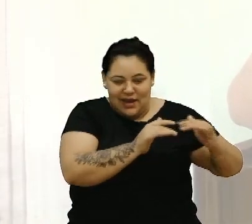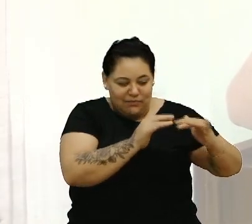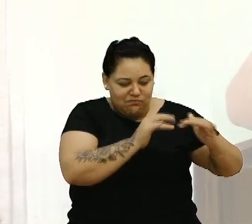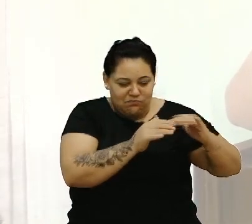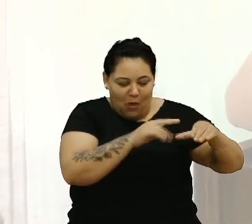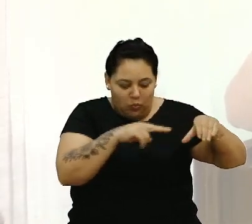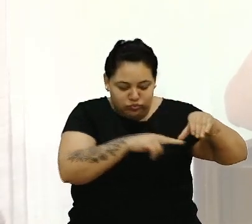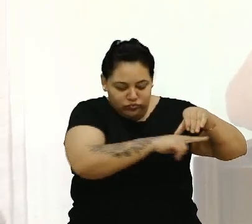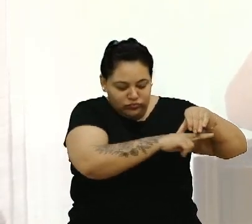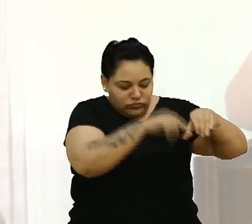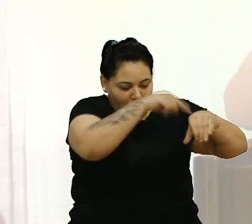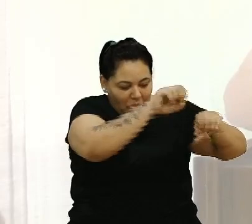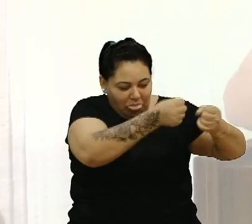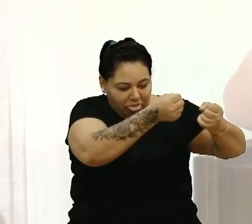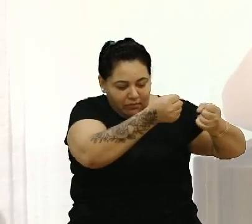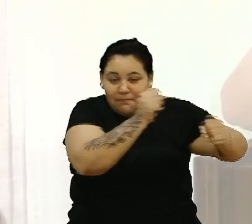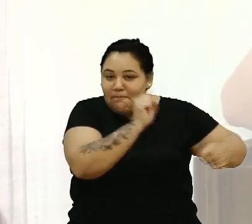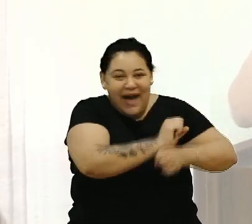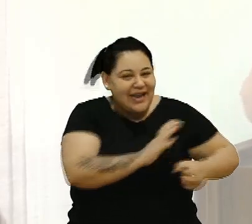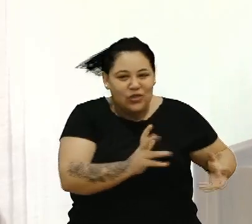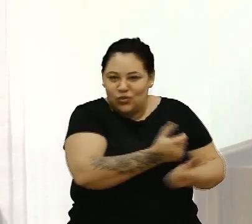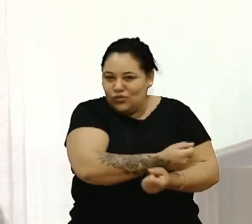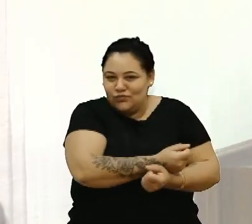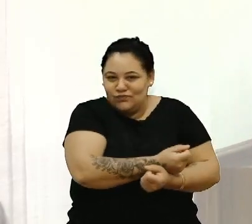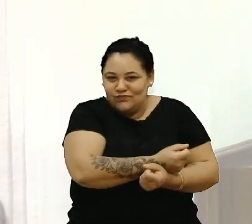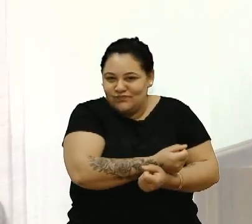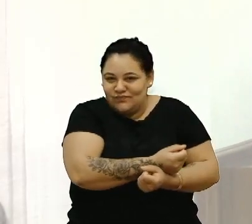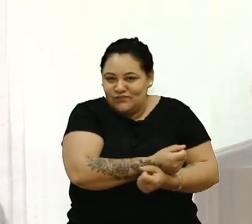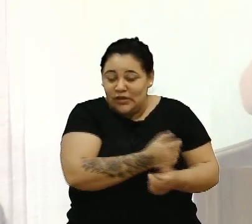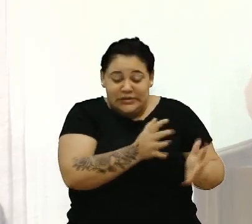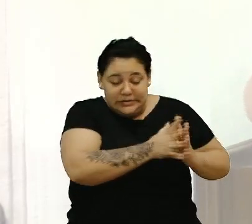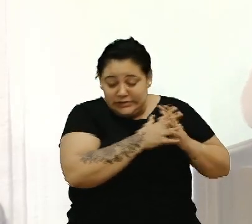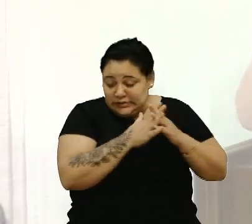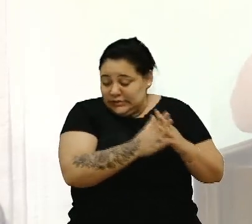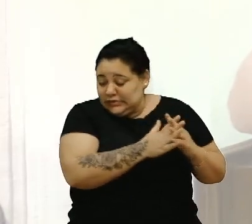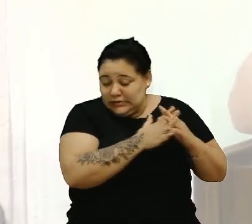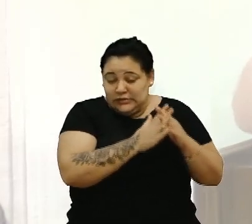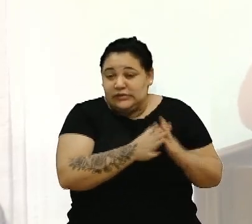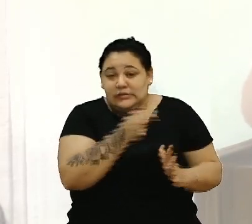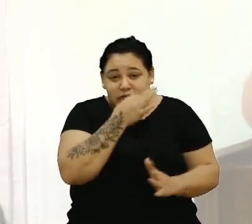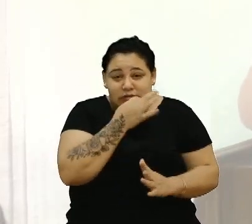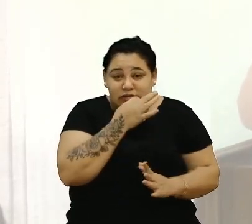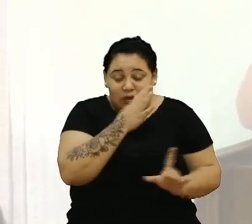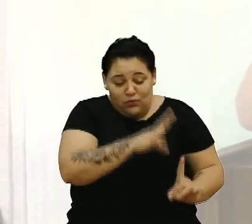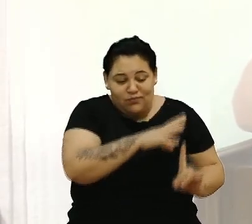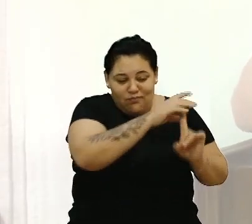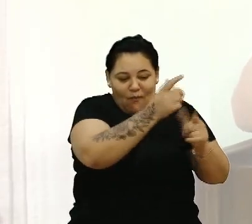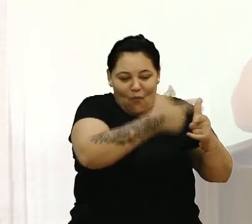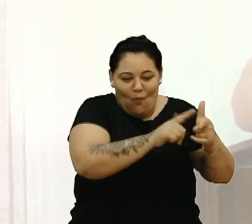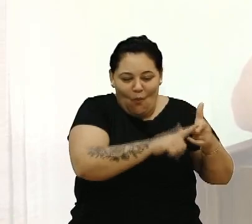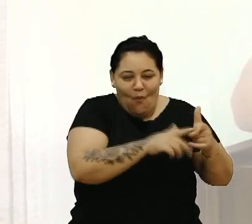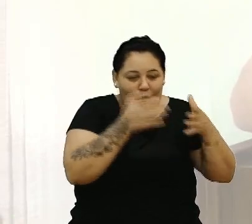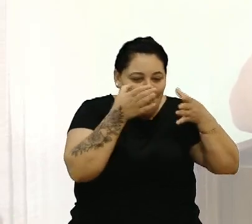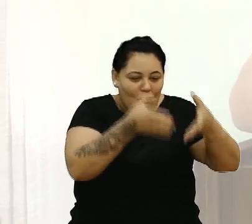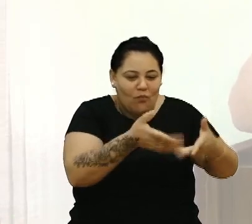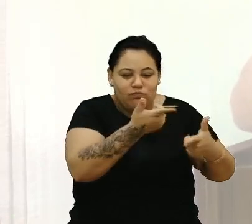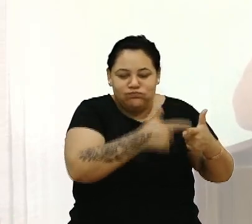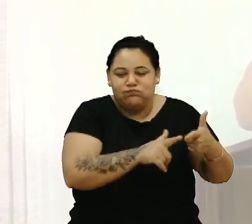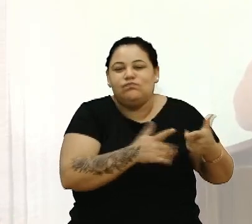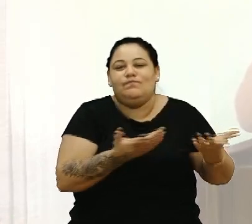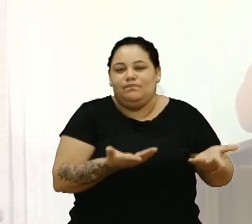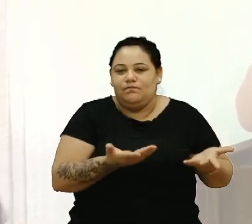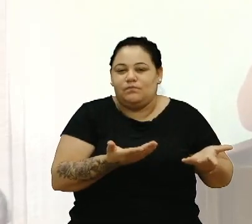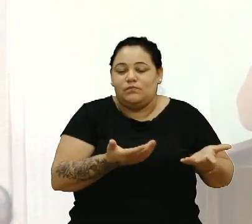todos os exames, atrapalha as consultas e a dar o caos aqui em todas as cidades próximas que o Hospital Geral atende. Então,